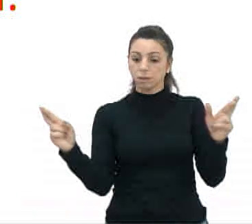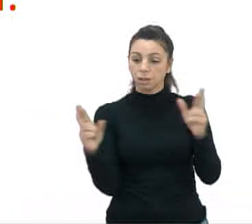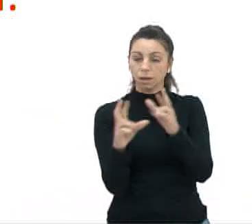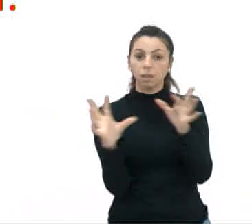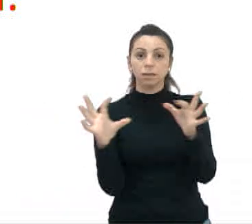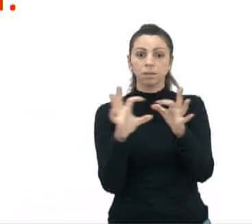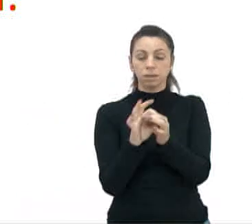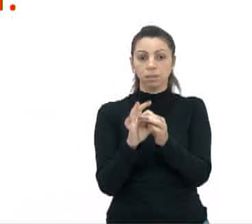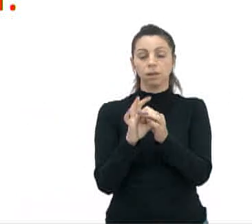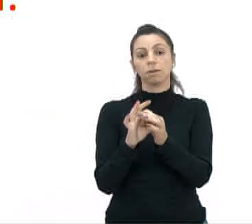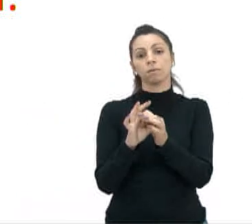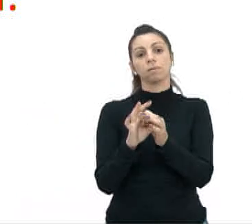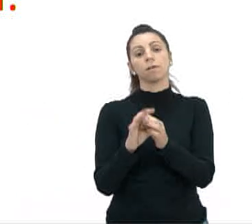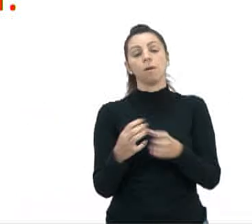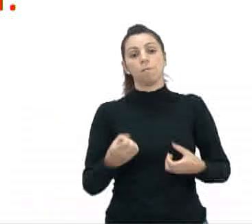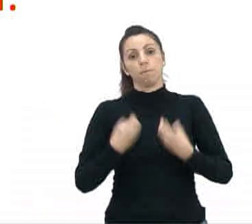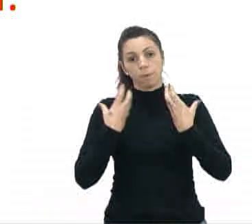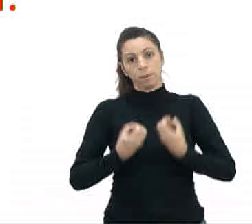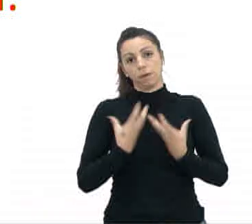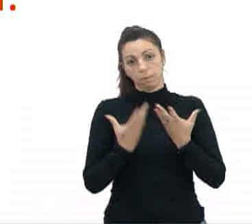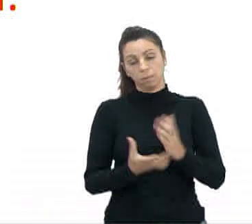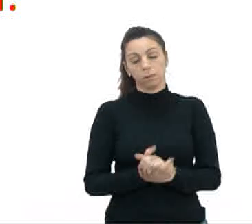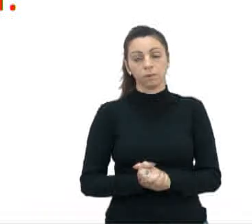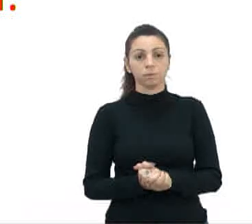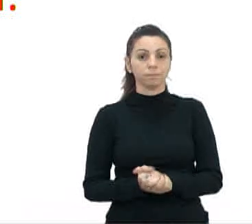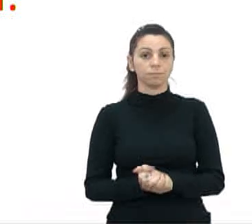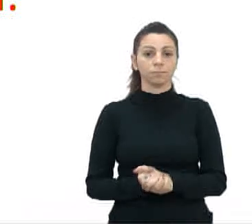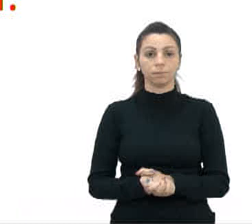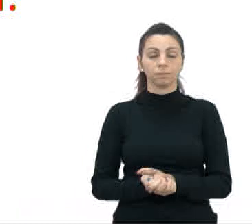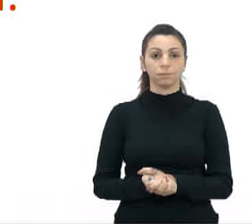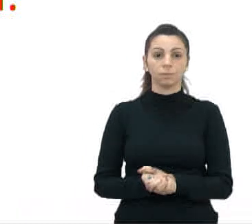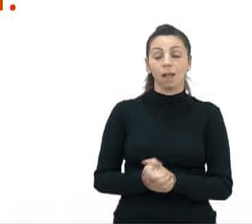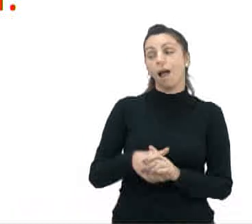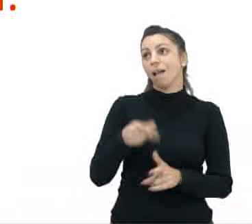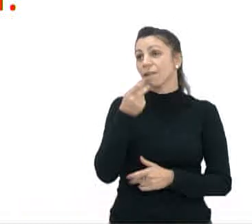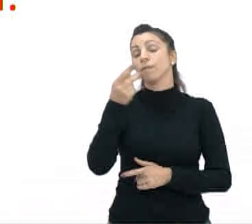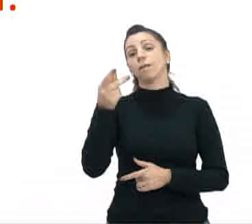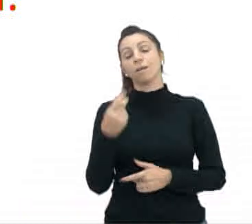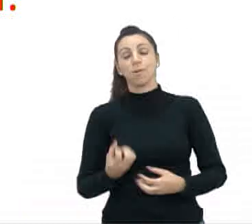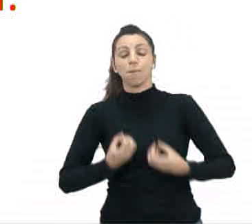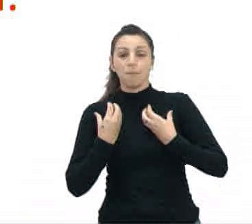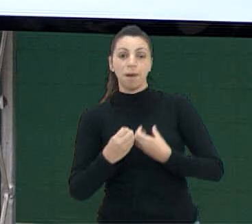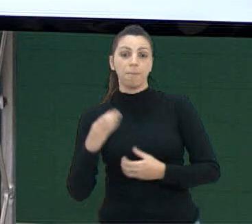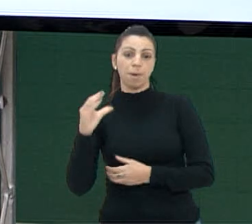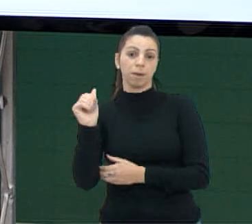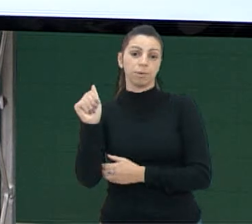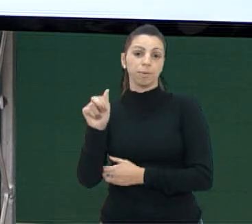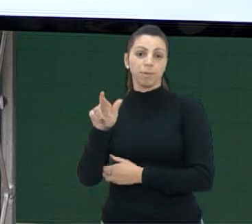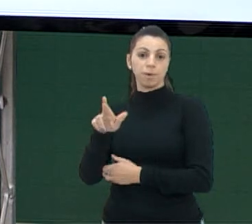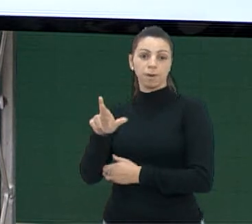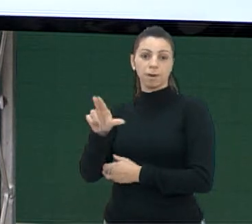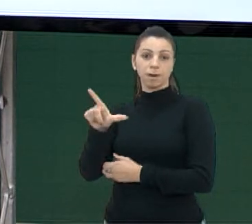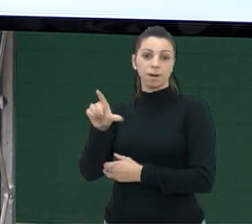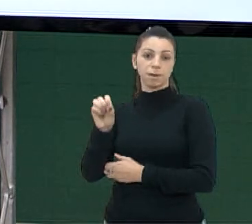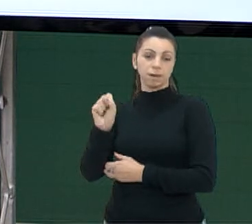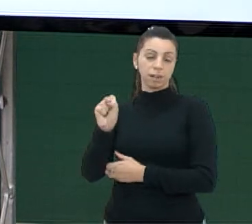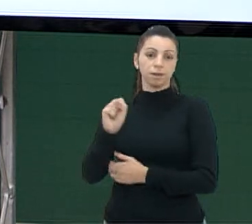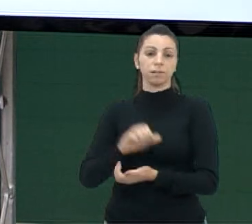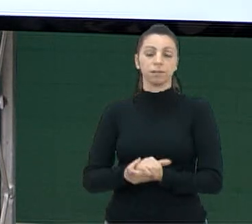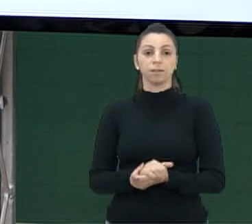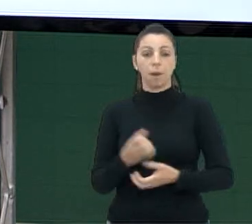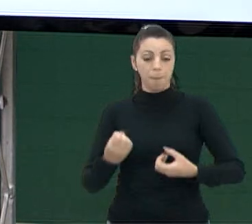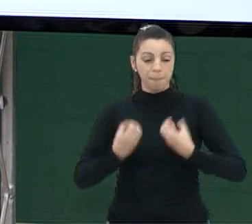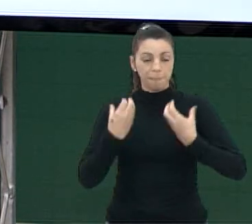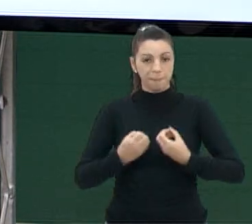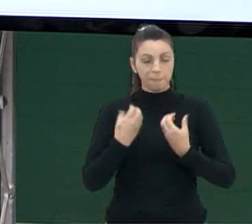Pedra no Caminho, né? Porque é bem famoso mesmo. Então ele já fala, você está falando do poema do Carlos? Então ele já está associando a quem? Ao poeta